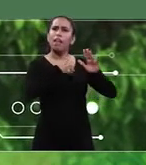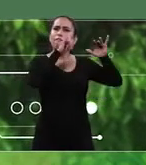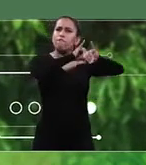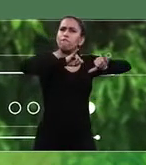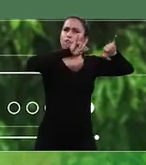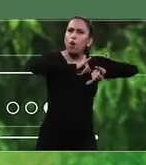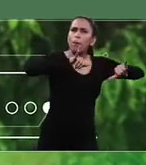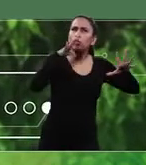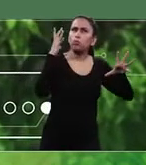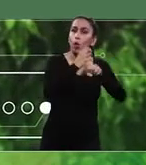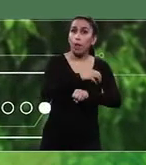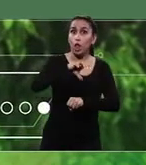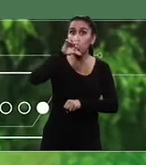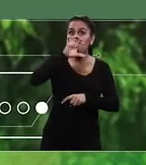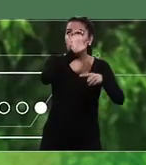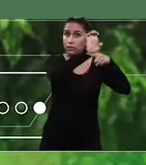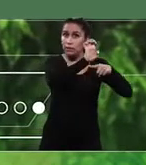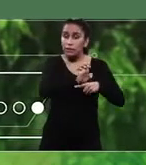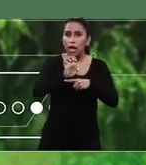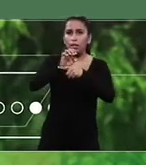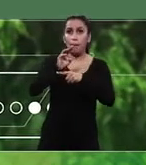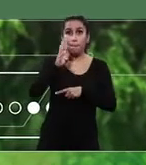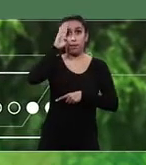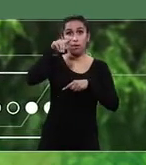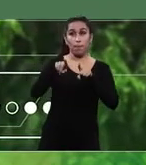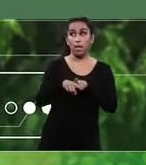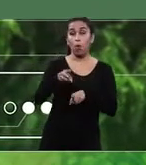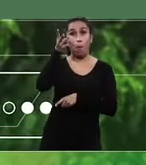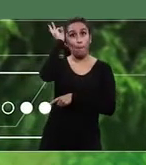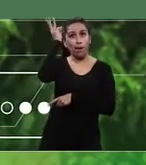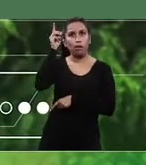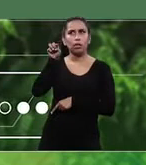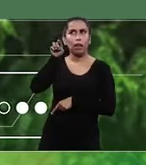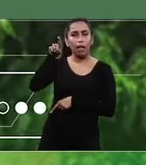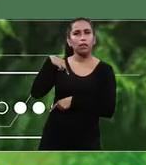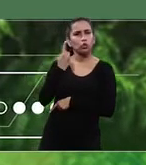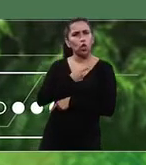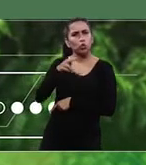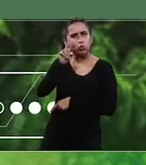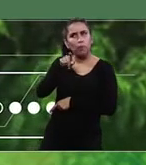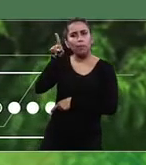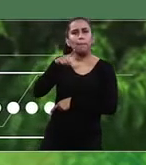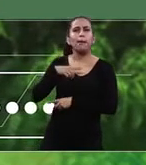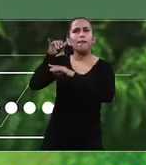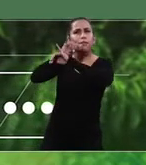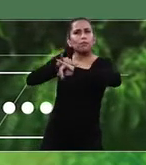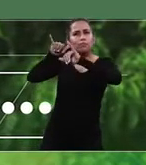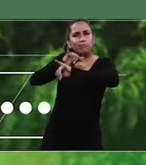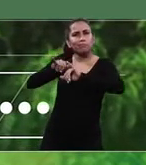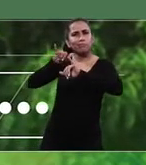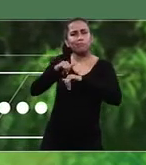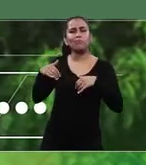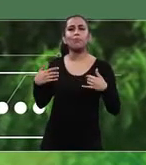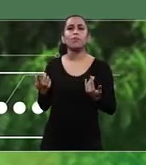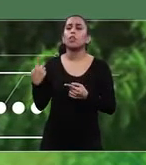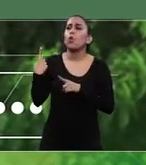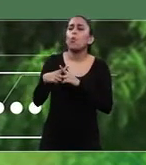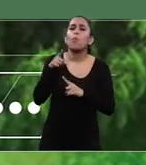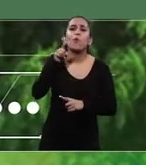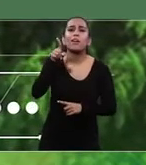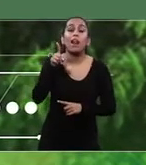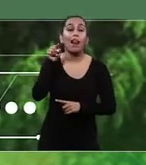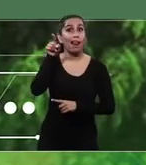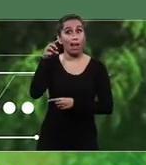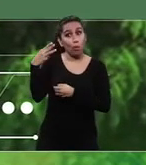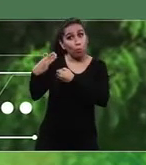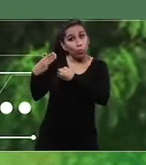dos 9 estados, inclusive o Maranhão. O Maranhão também usamos os dados de exportação na totalidade, porque os